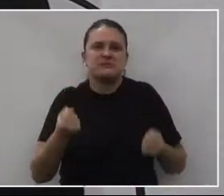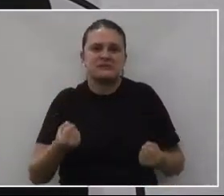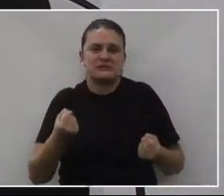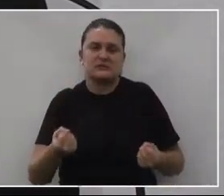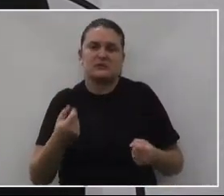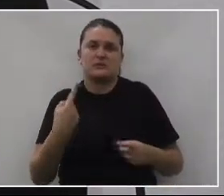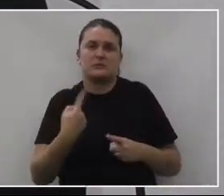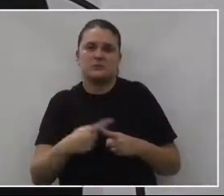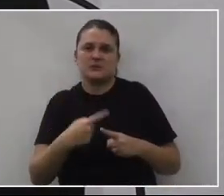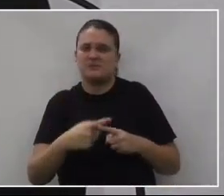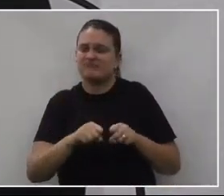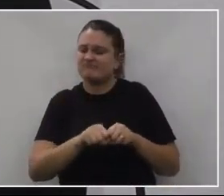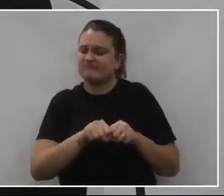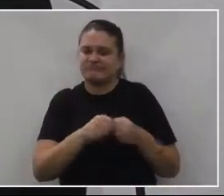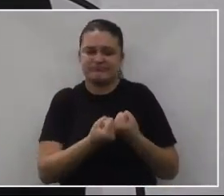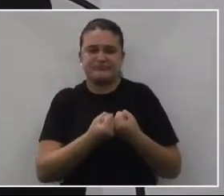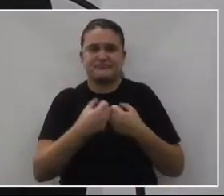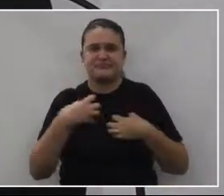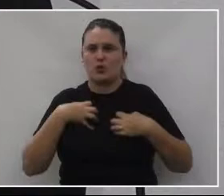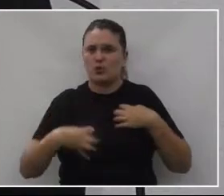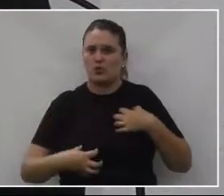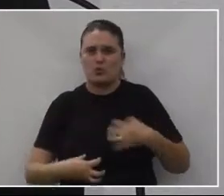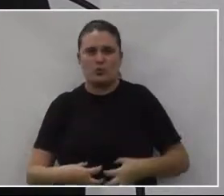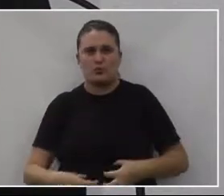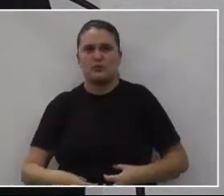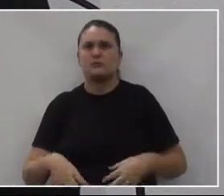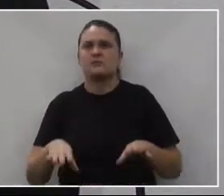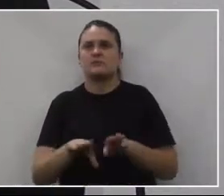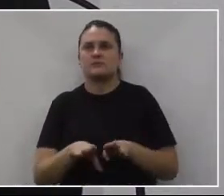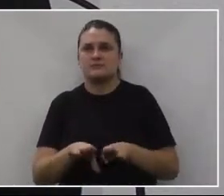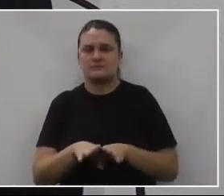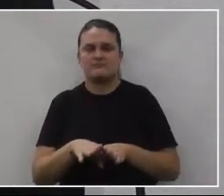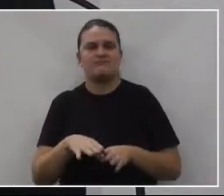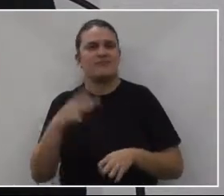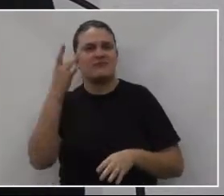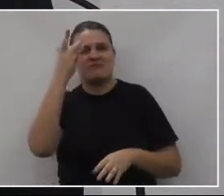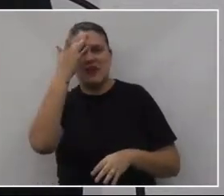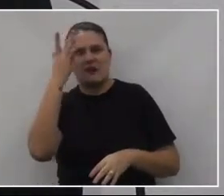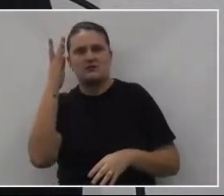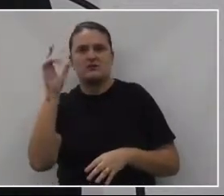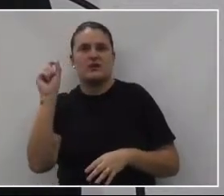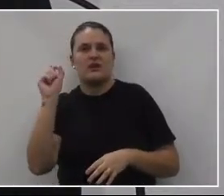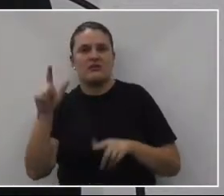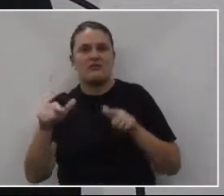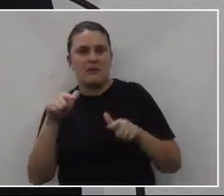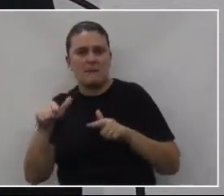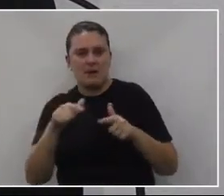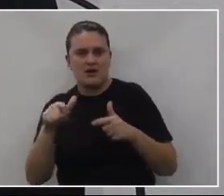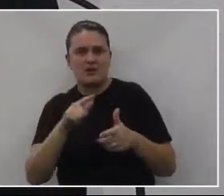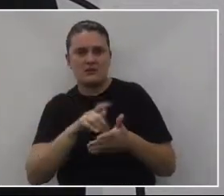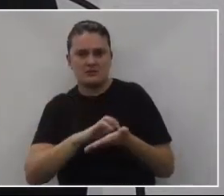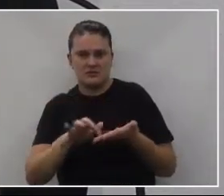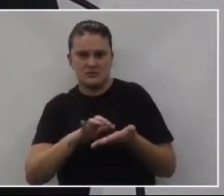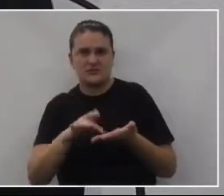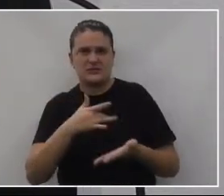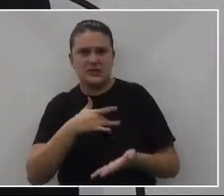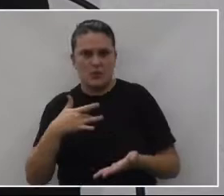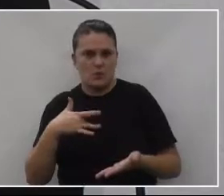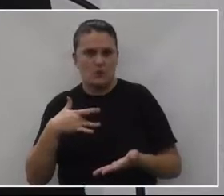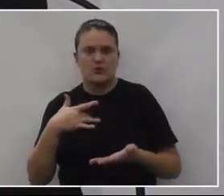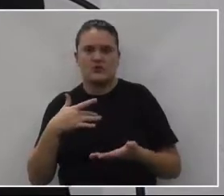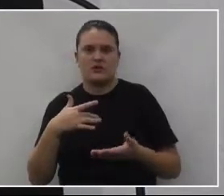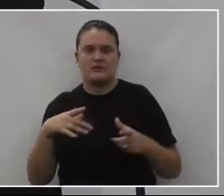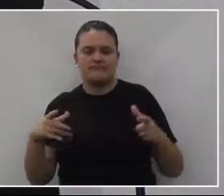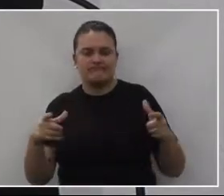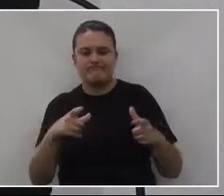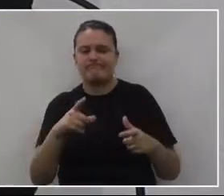acaba detonando mesmo com o organismo. É muito mais fácil, quem da área de saúde sabe, que o vício apareça com